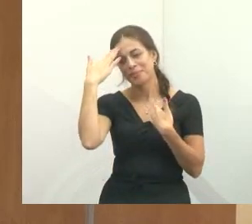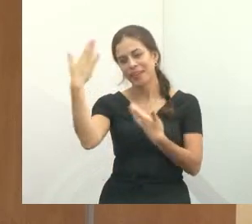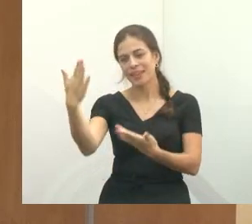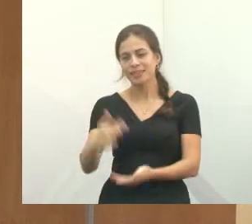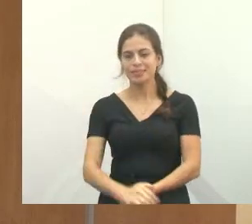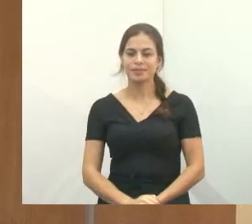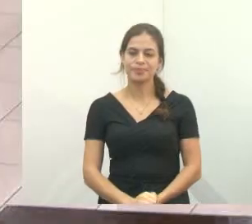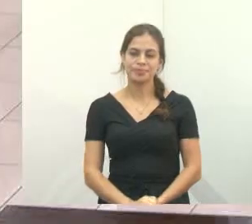Obrigado.